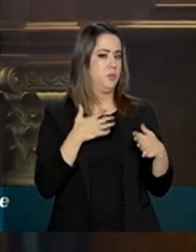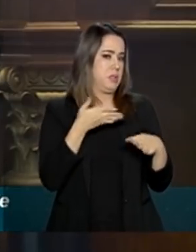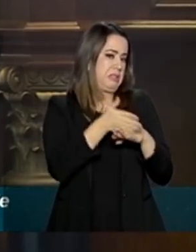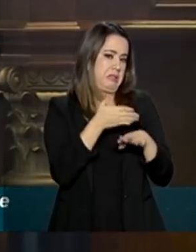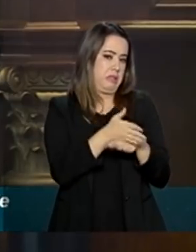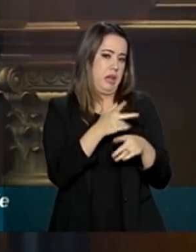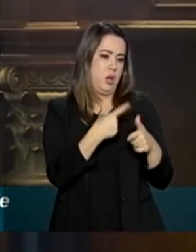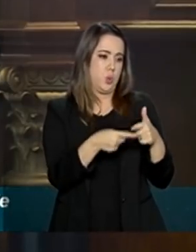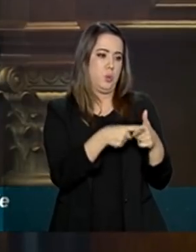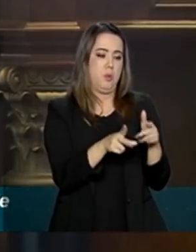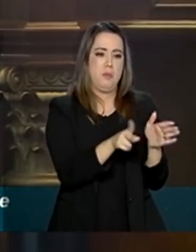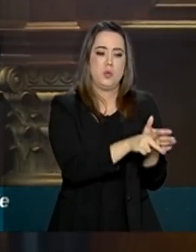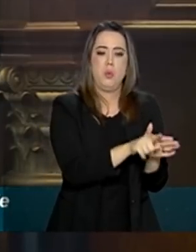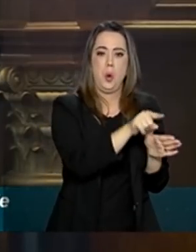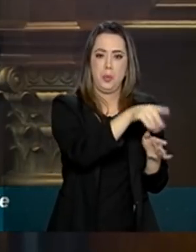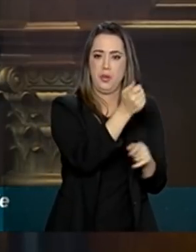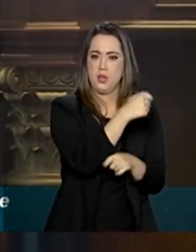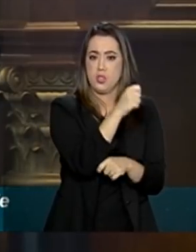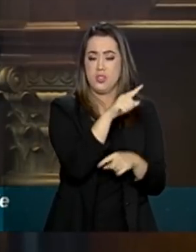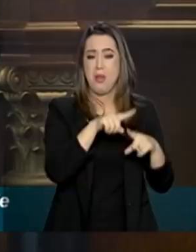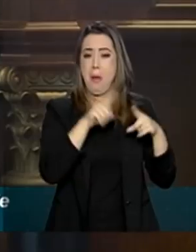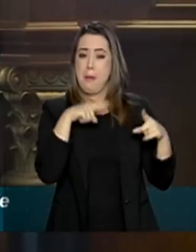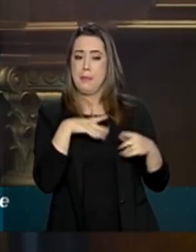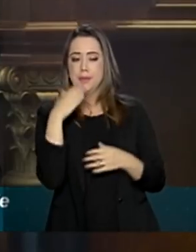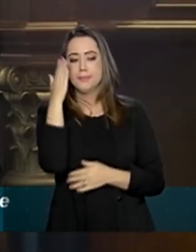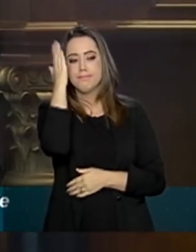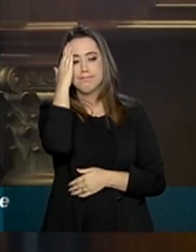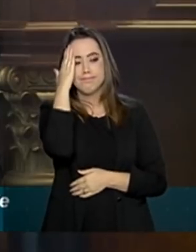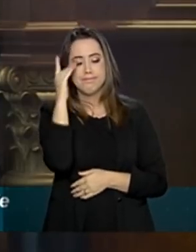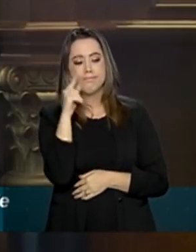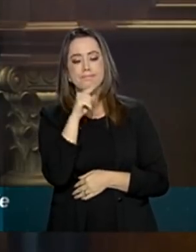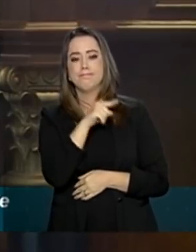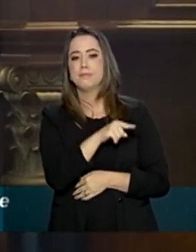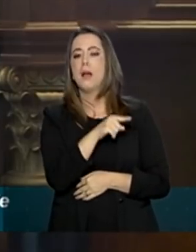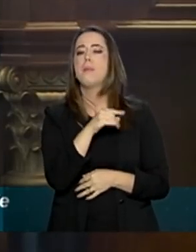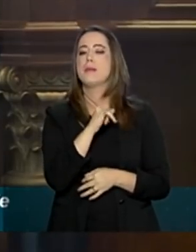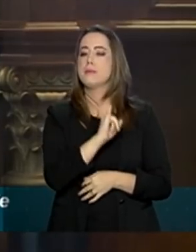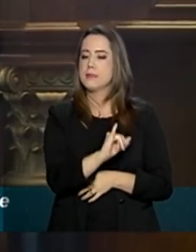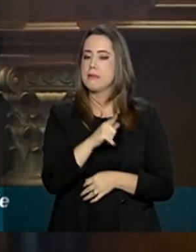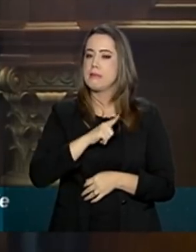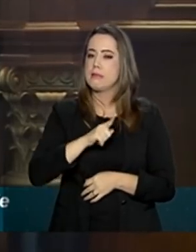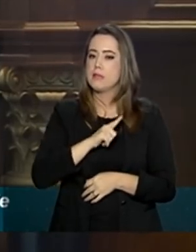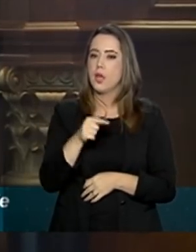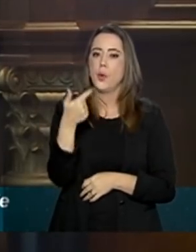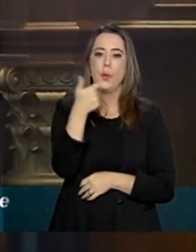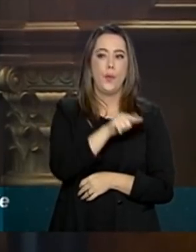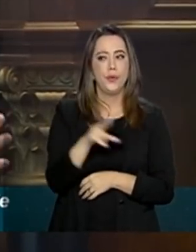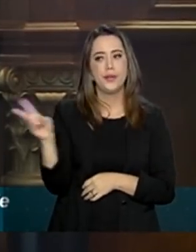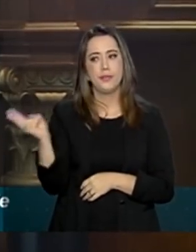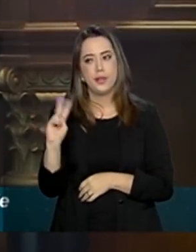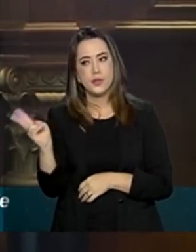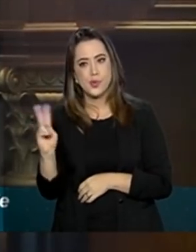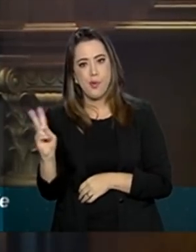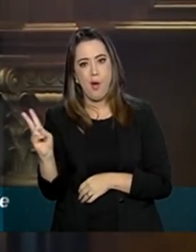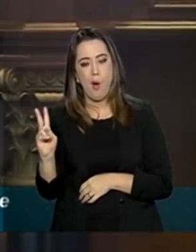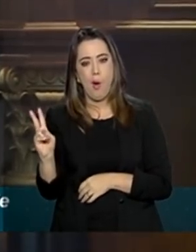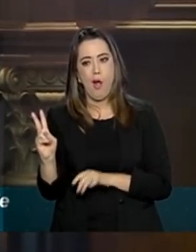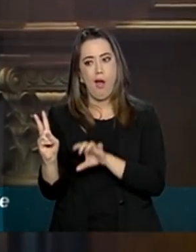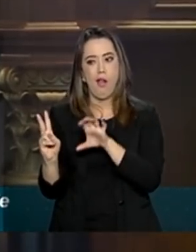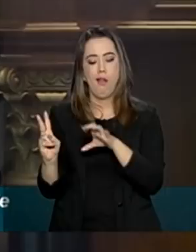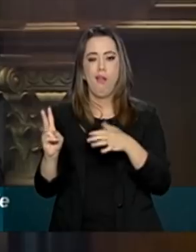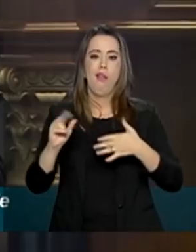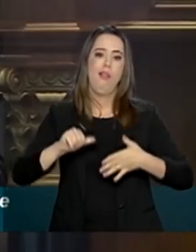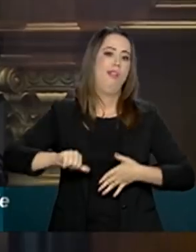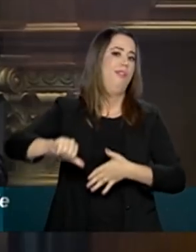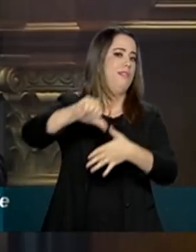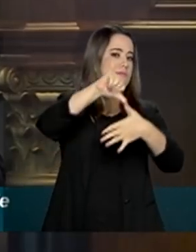internas. Mas, sabedores que se tivermos uma outra Venezuela no Cone Sul da